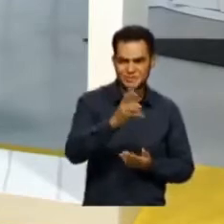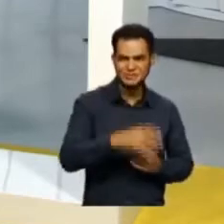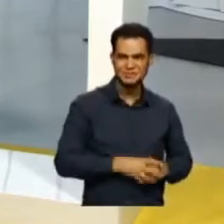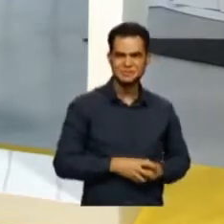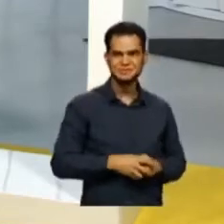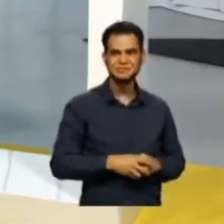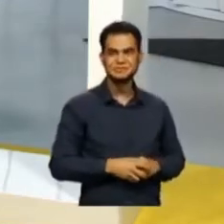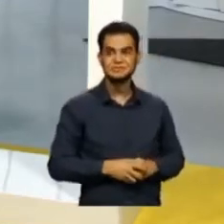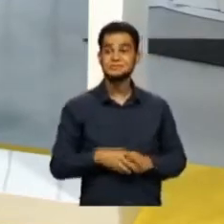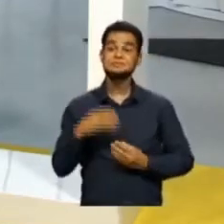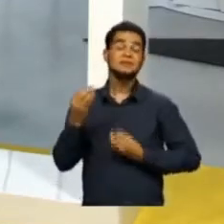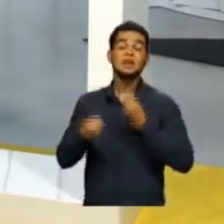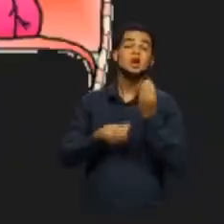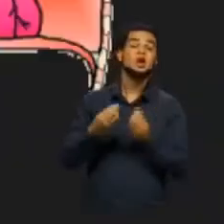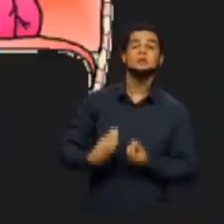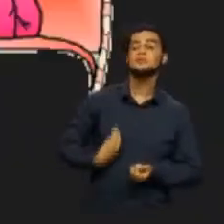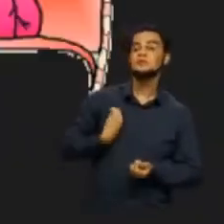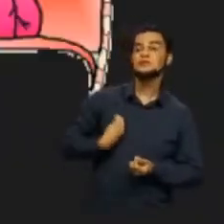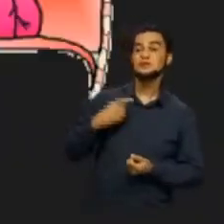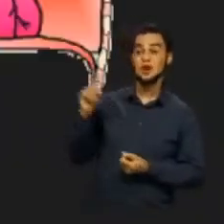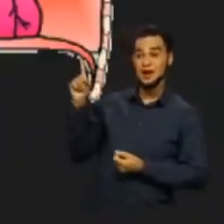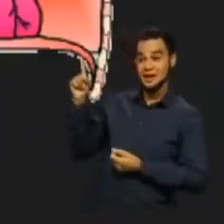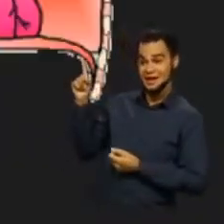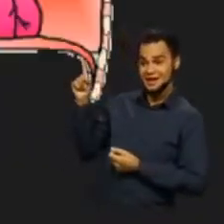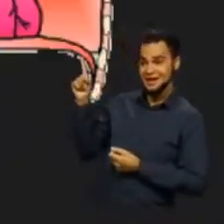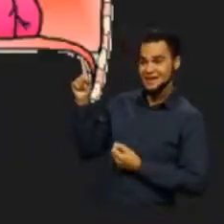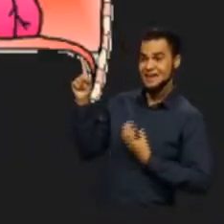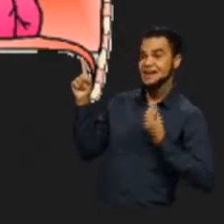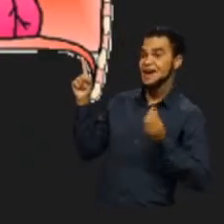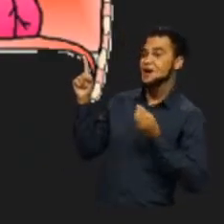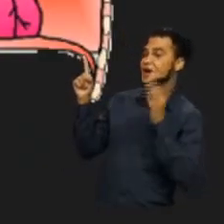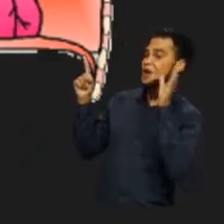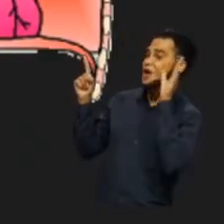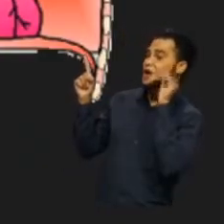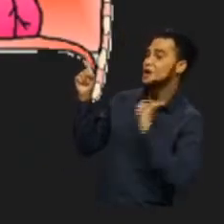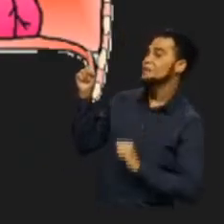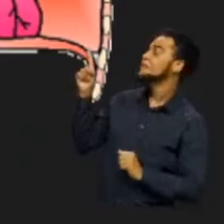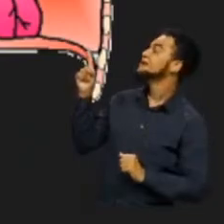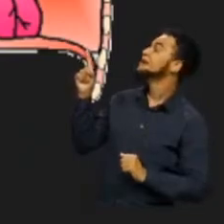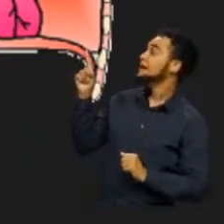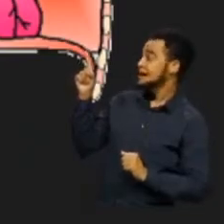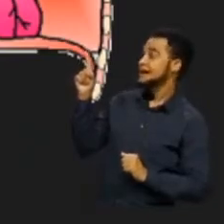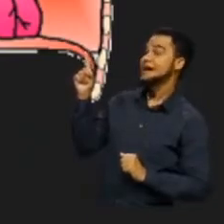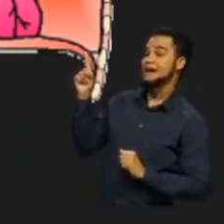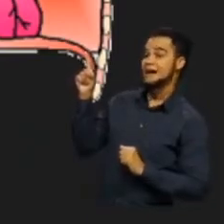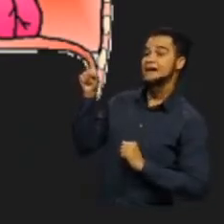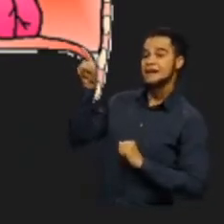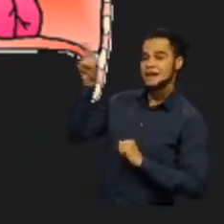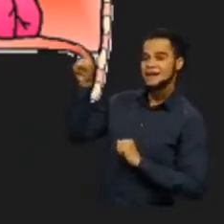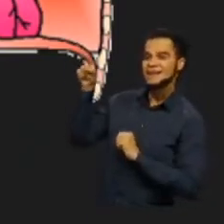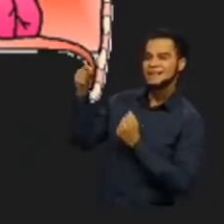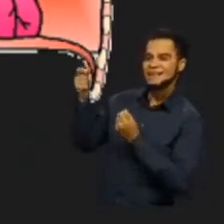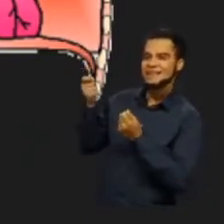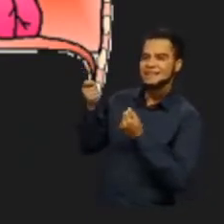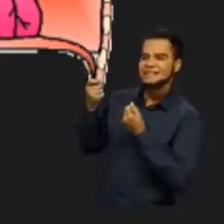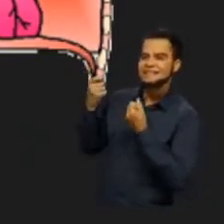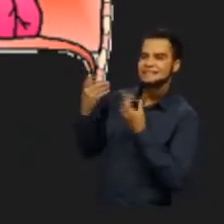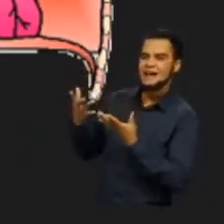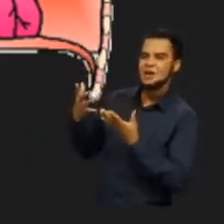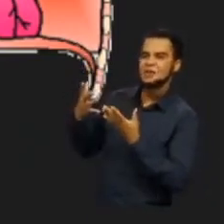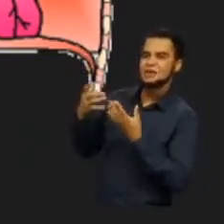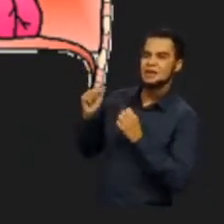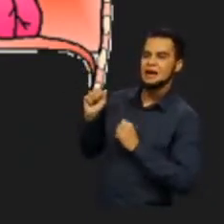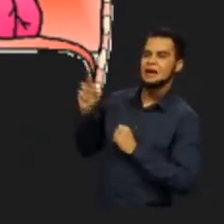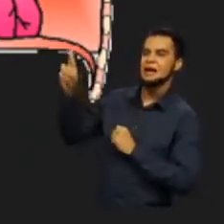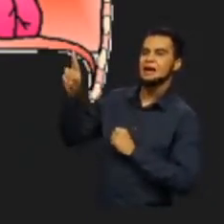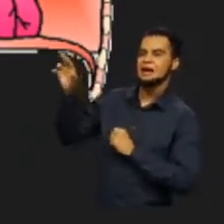Como funciona o sistema respiratório, nós falamos que ele garante a entrada e a saída de ar